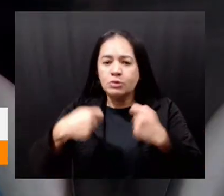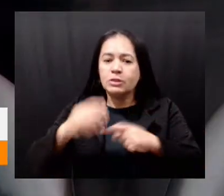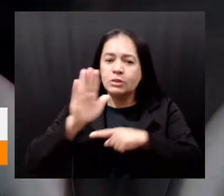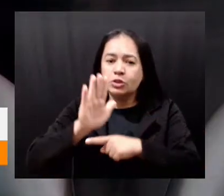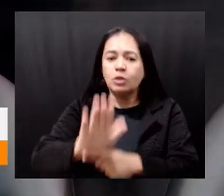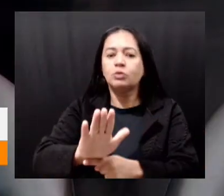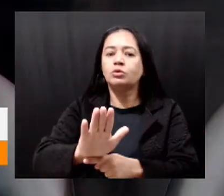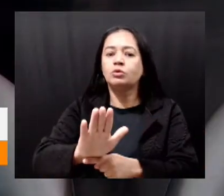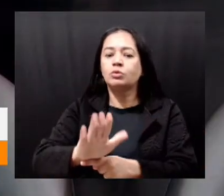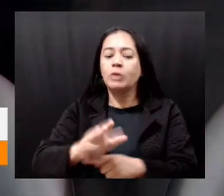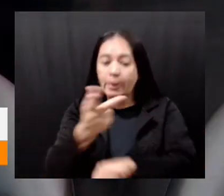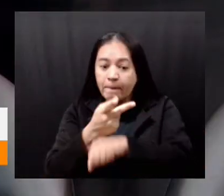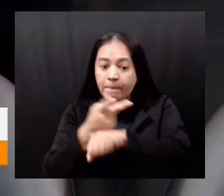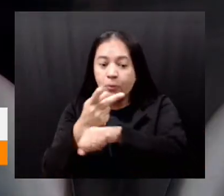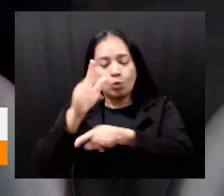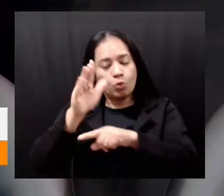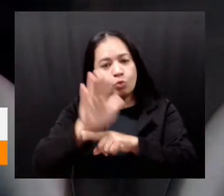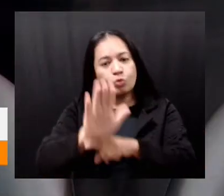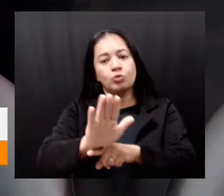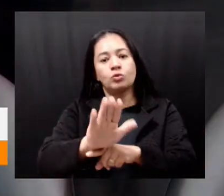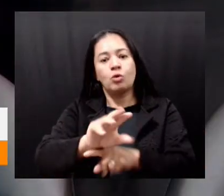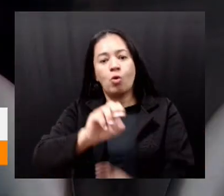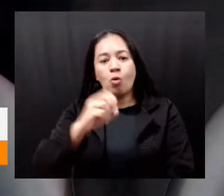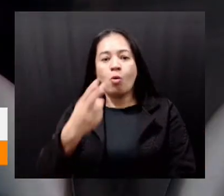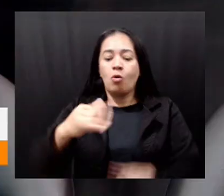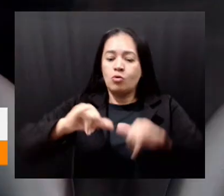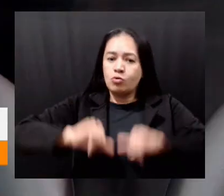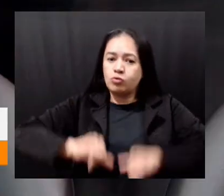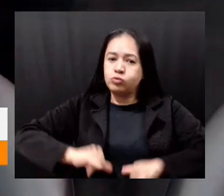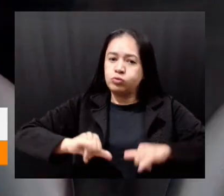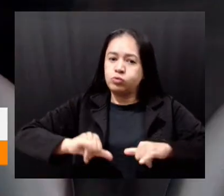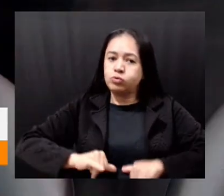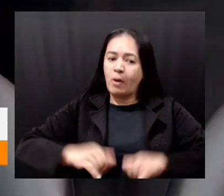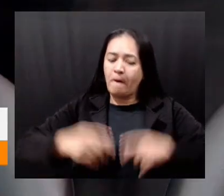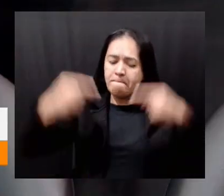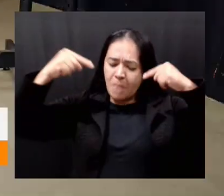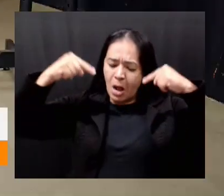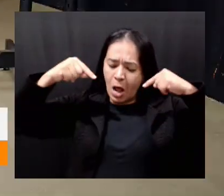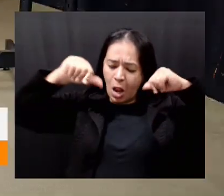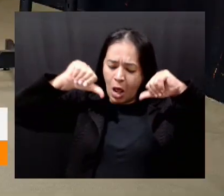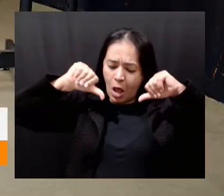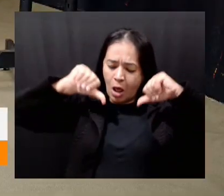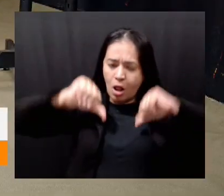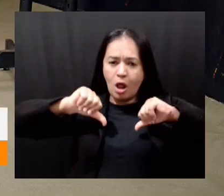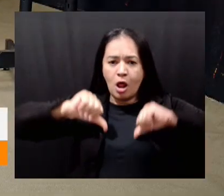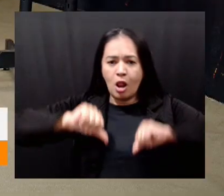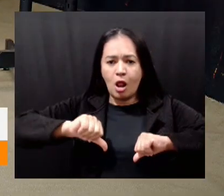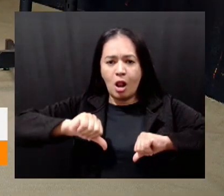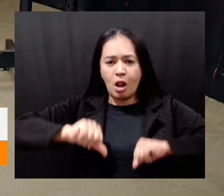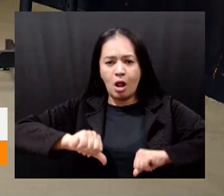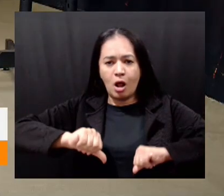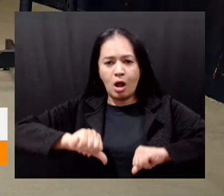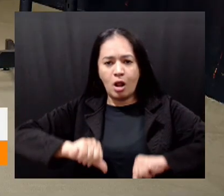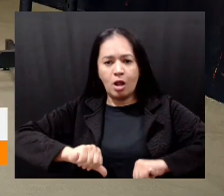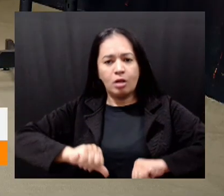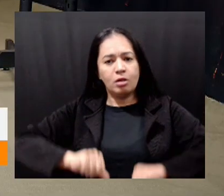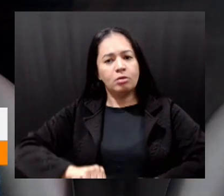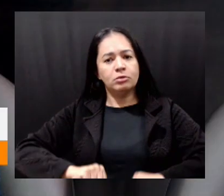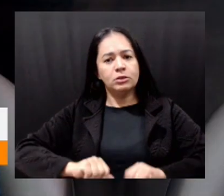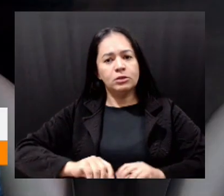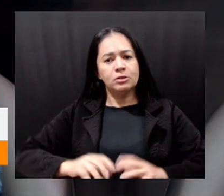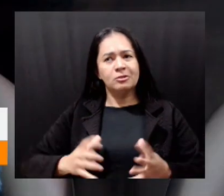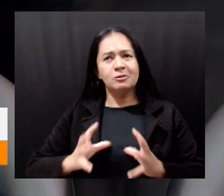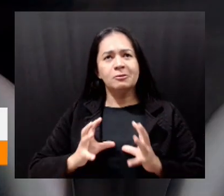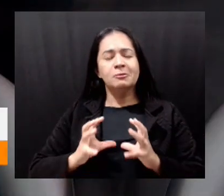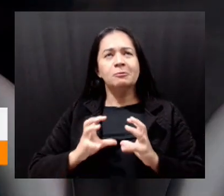busca, ou o sofrimento vai ficando cada vez maior. E consome, né? E consome Uhum. energia, as